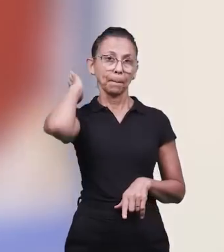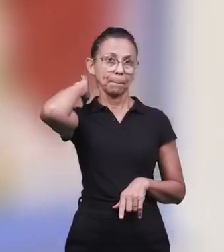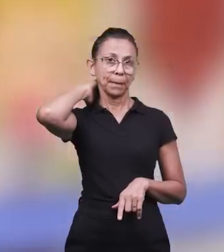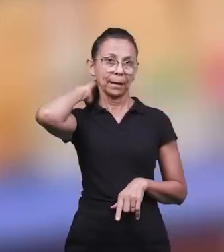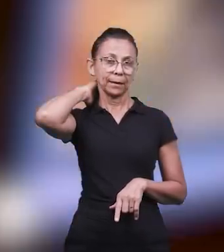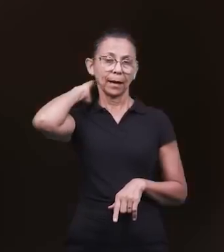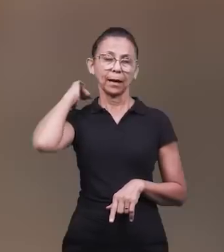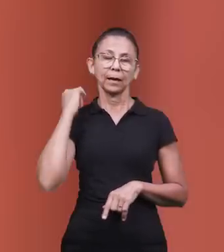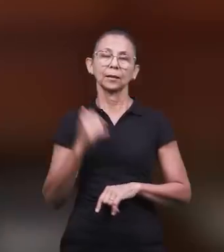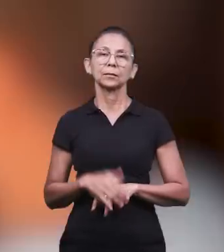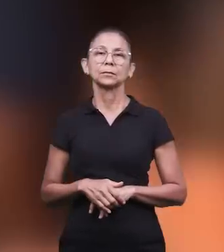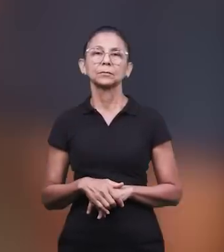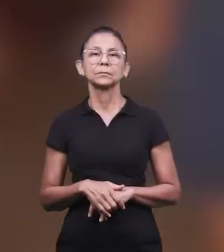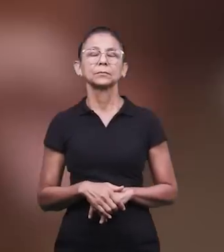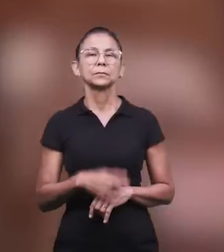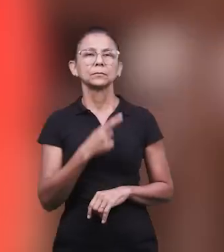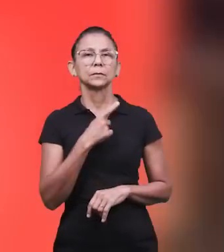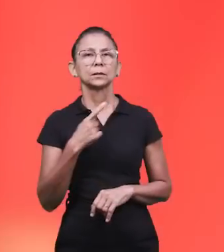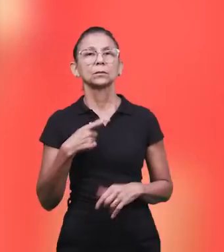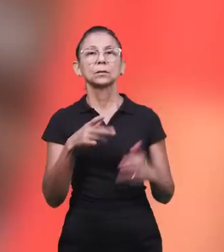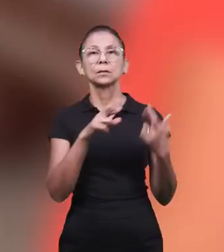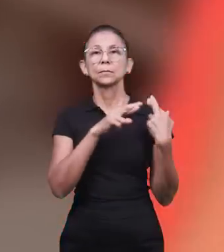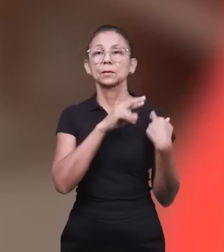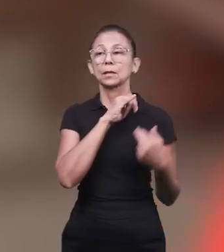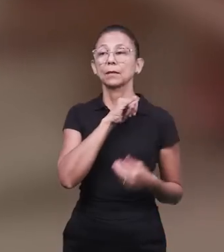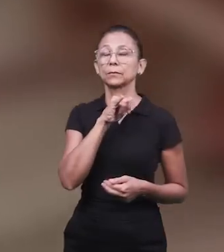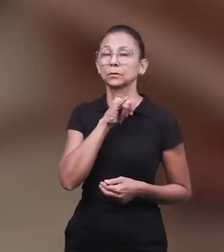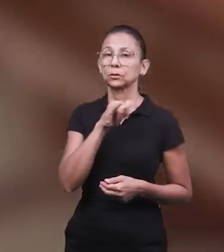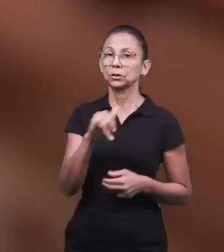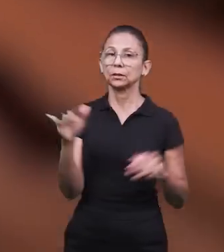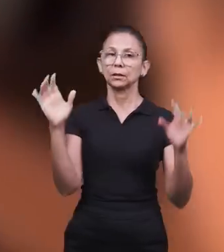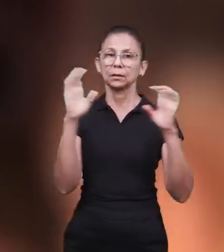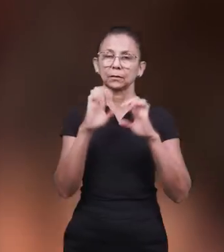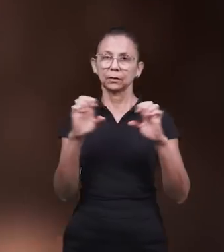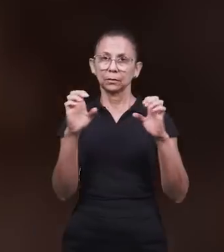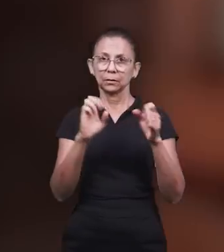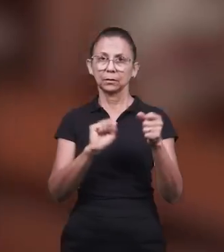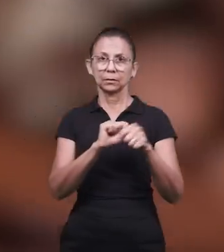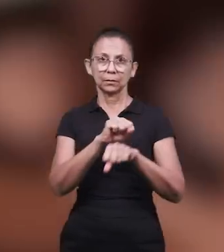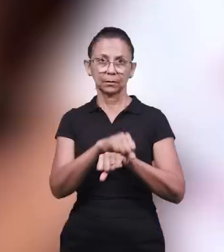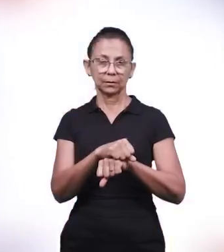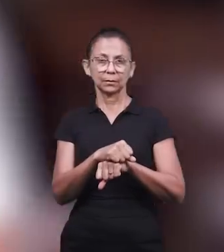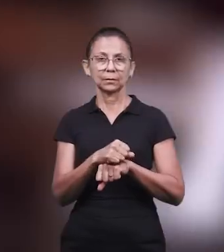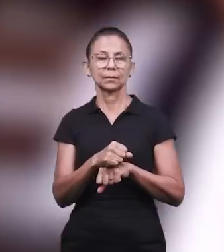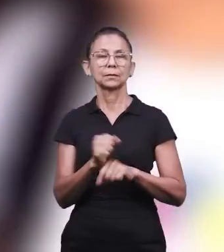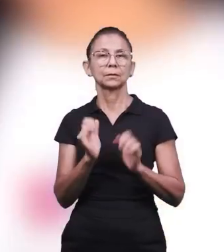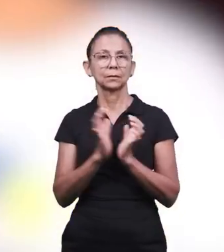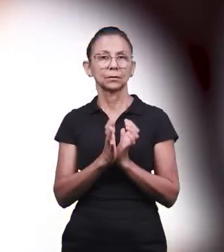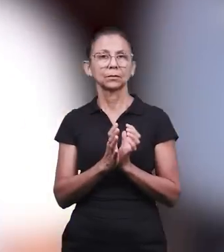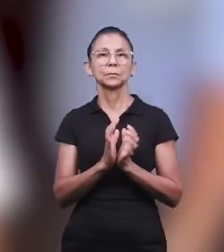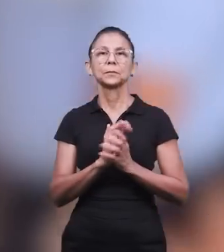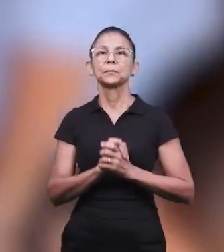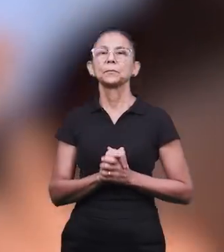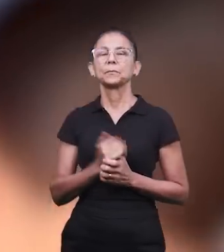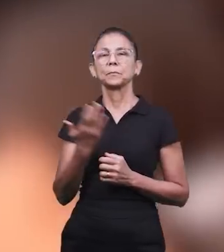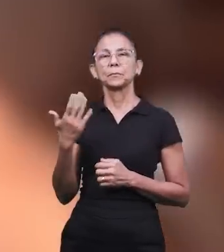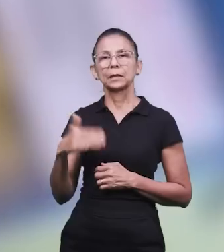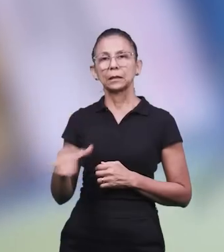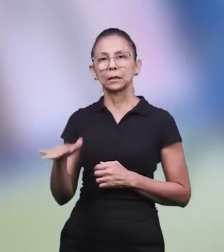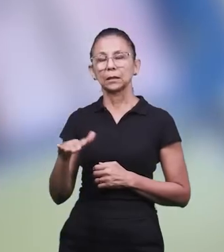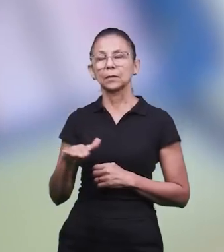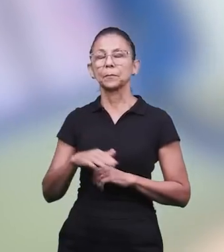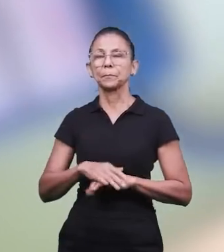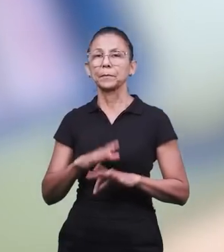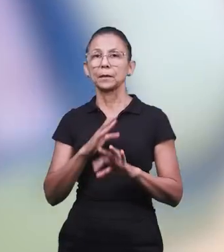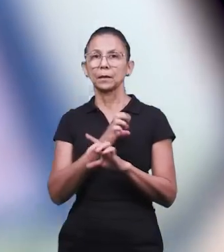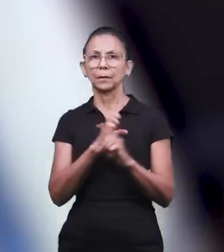da responsabilidade do pastor Aginaldo, nos conta que na evangelização para os seminários cíveis houve a seguinte experiência. Após a